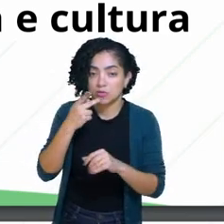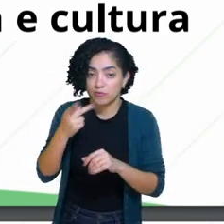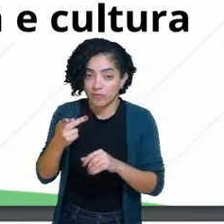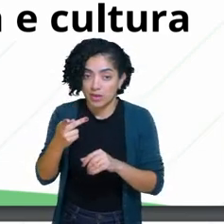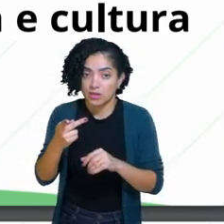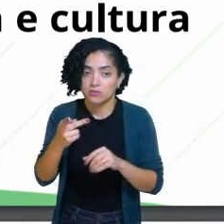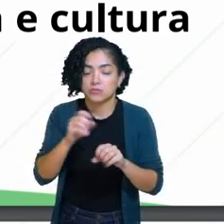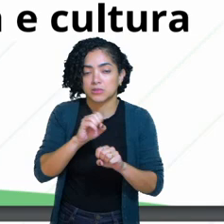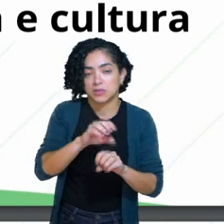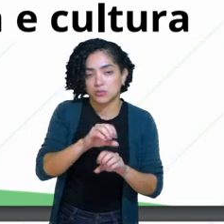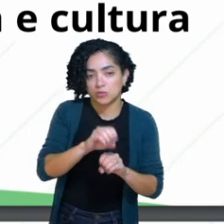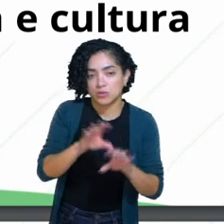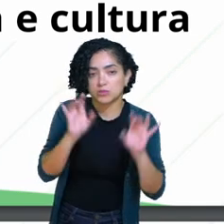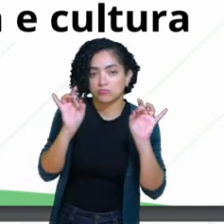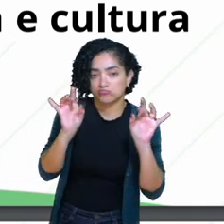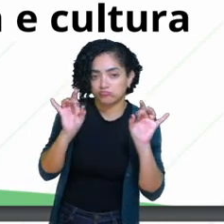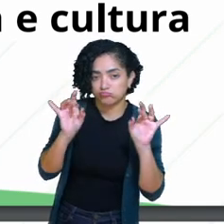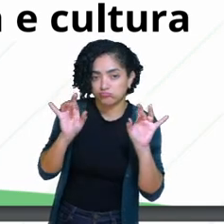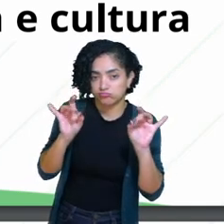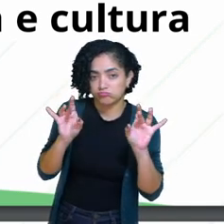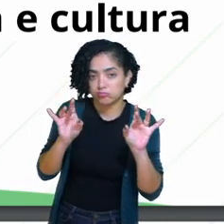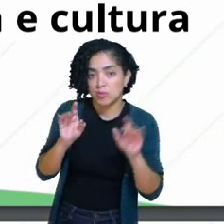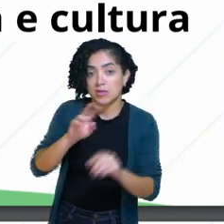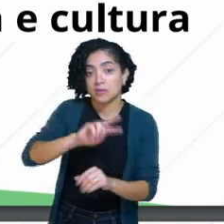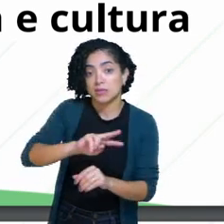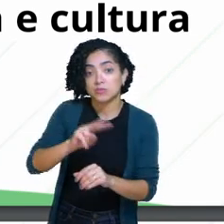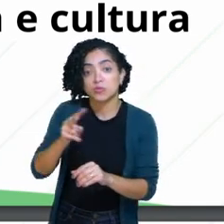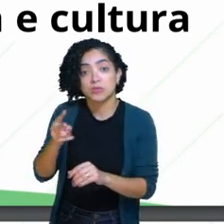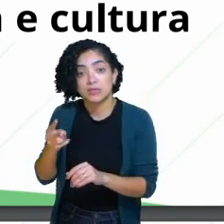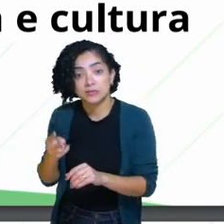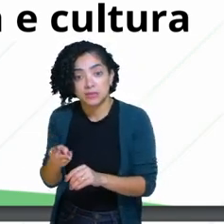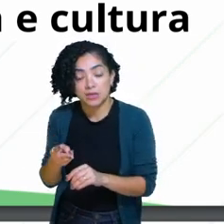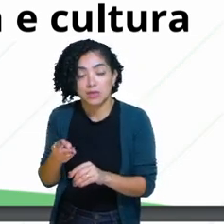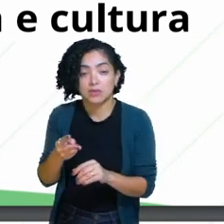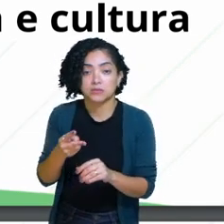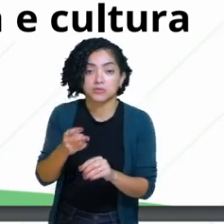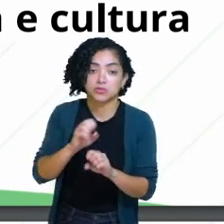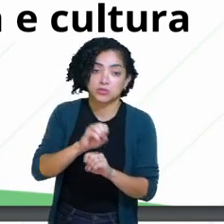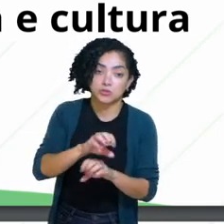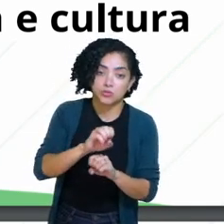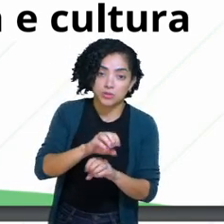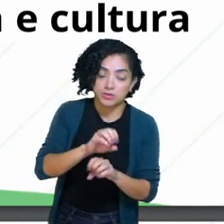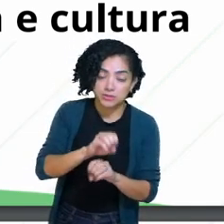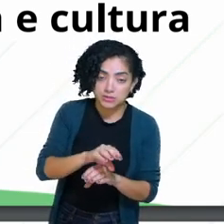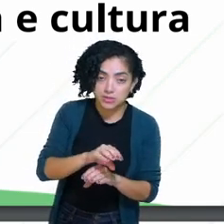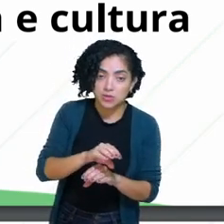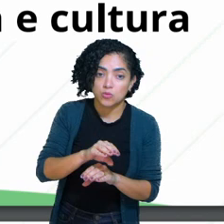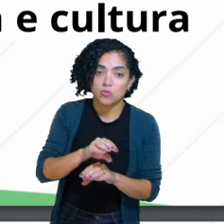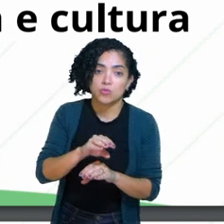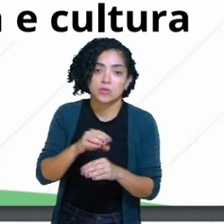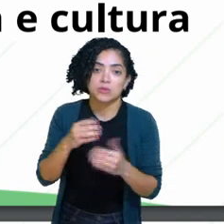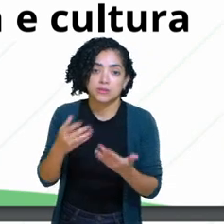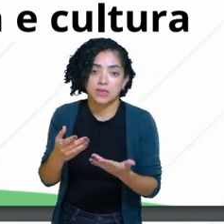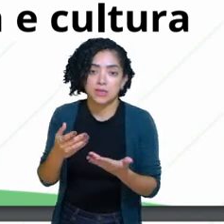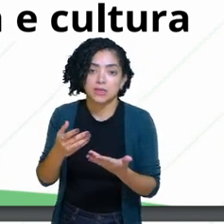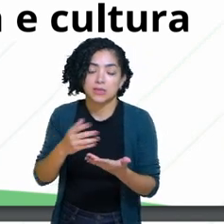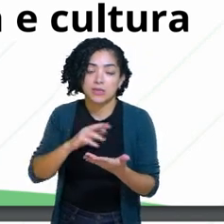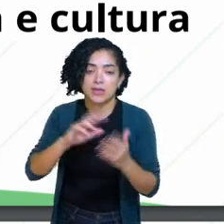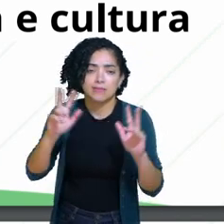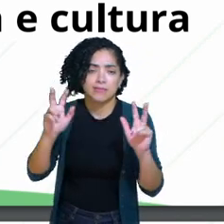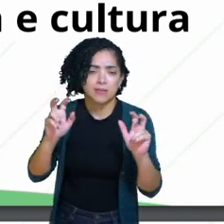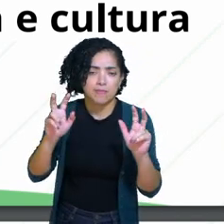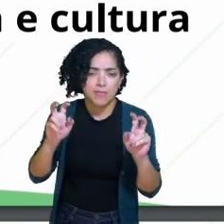Especial das modalidades né de de educação aqui toda a questão das diversidades temáticas